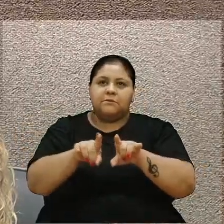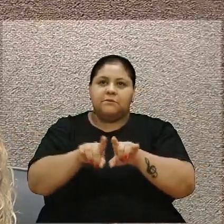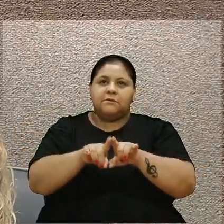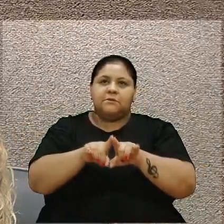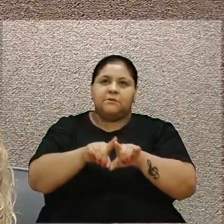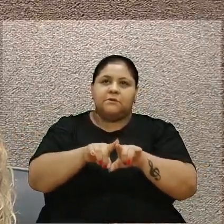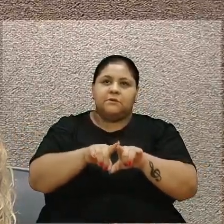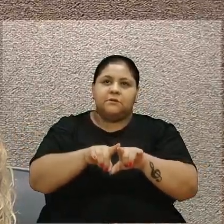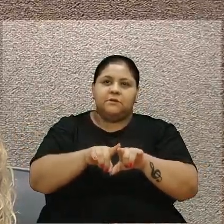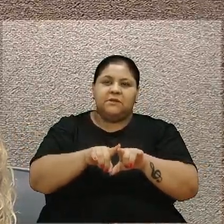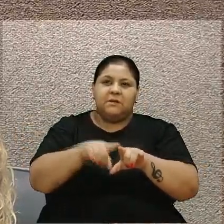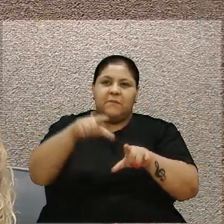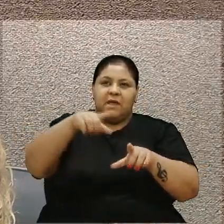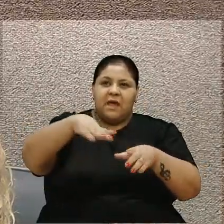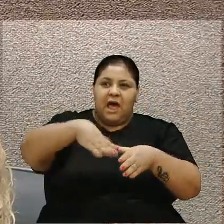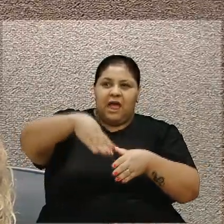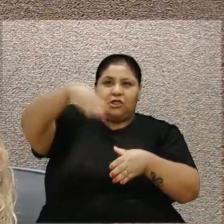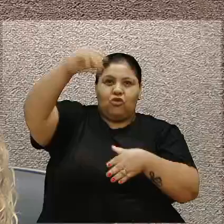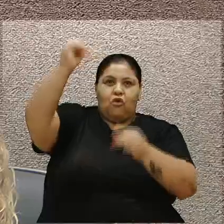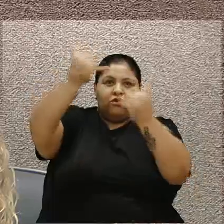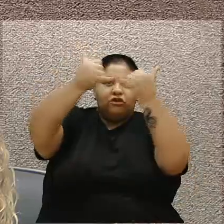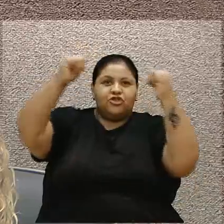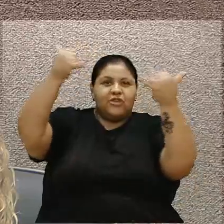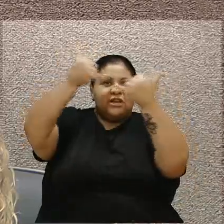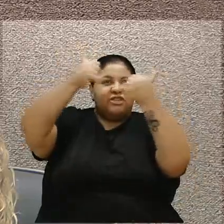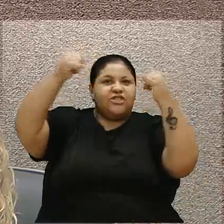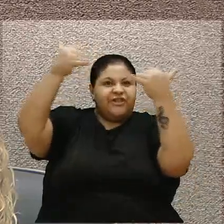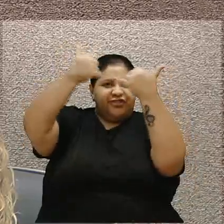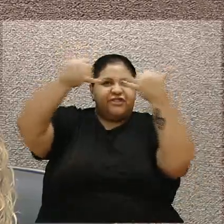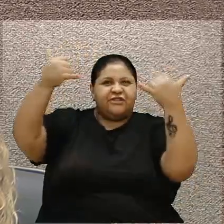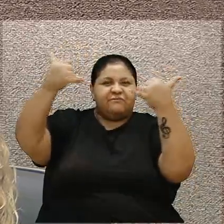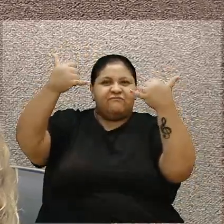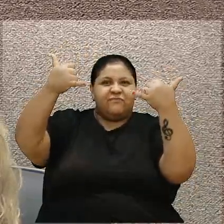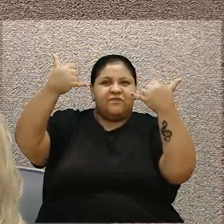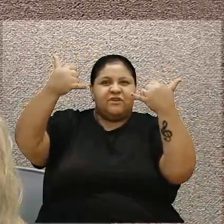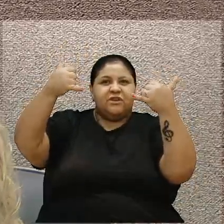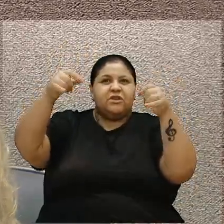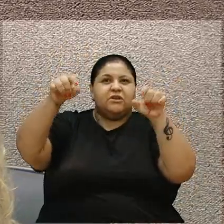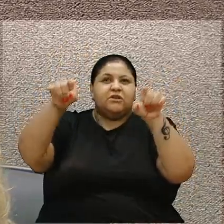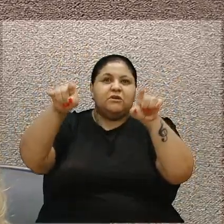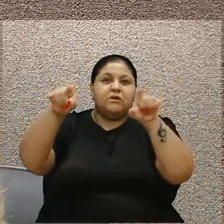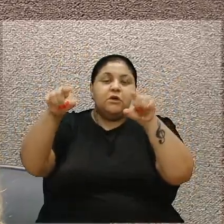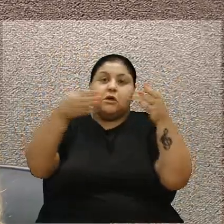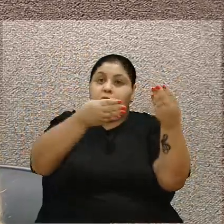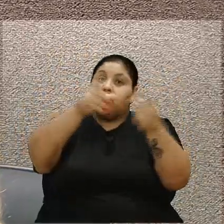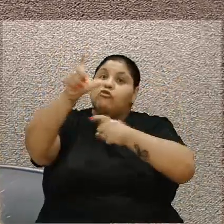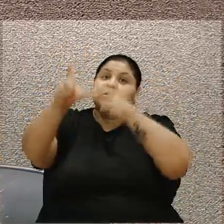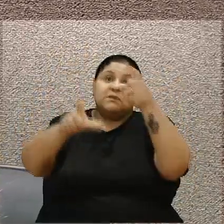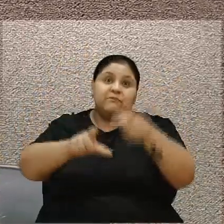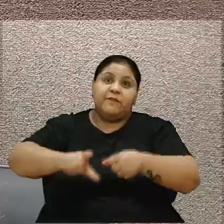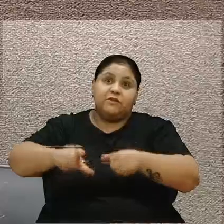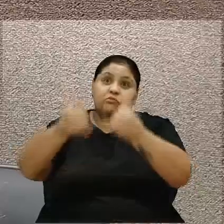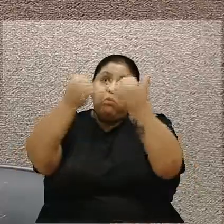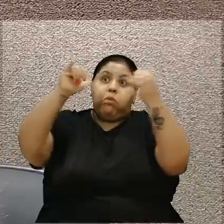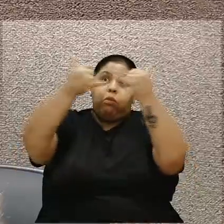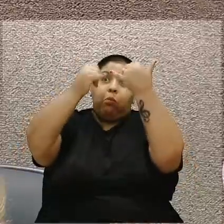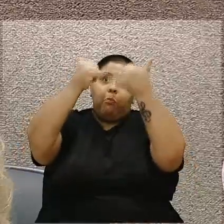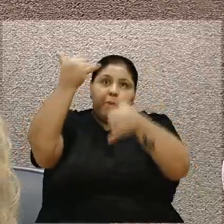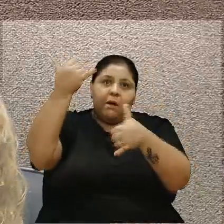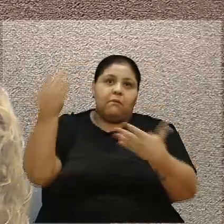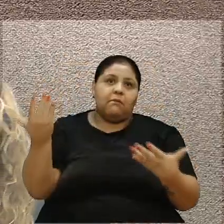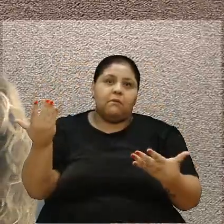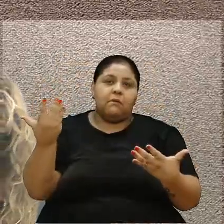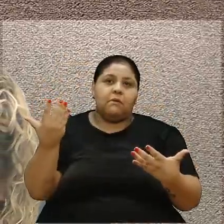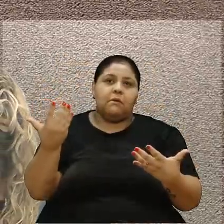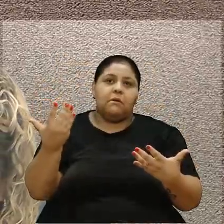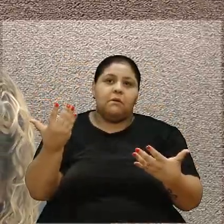alta tensão de energia que tinha em cima, onde uma grande parte da cidade ficaria sem energia. E aí eu fui chamado de terrorista porque